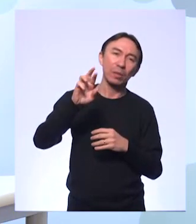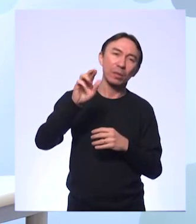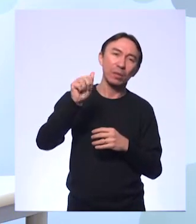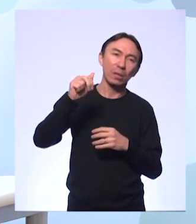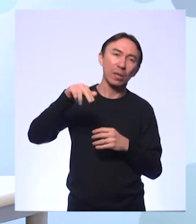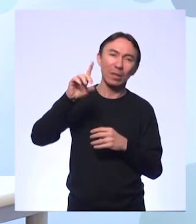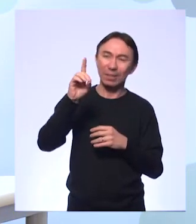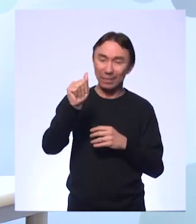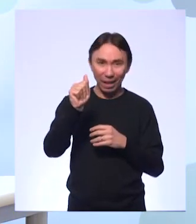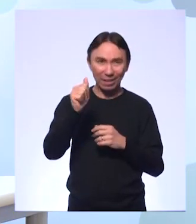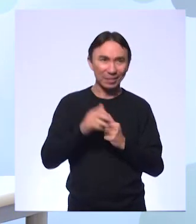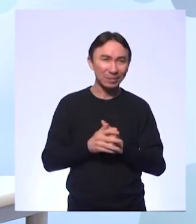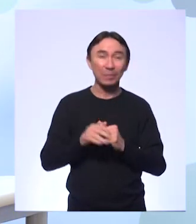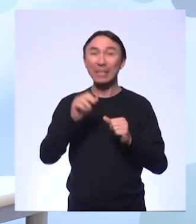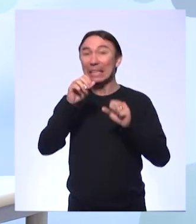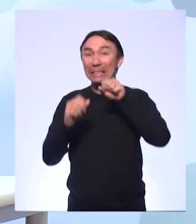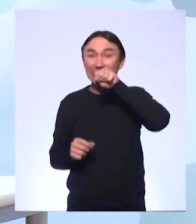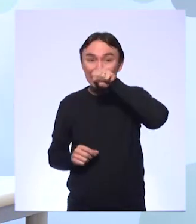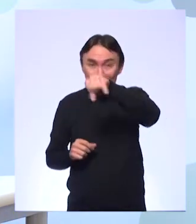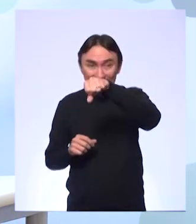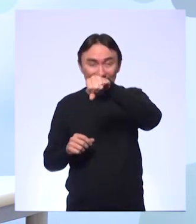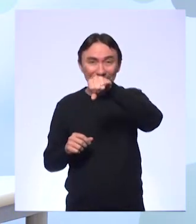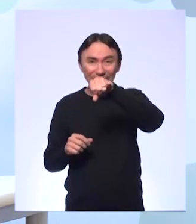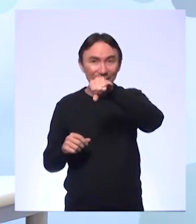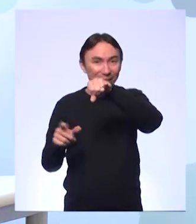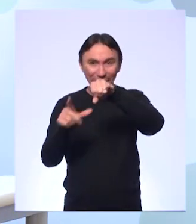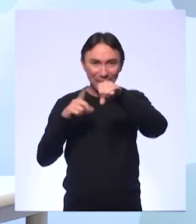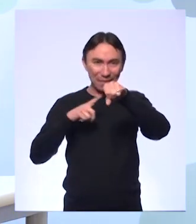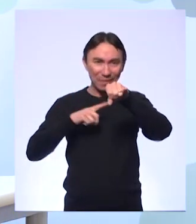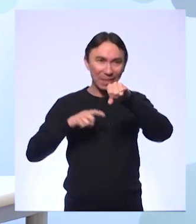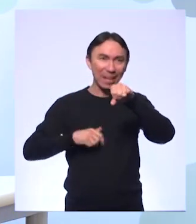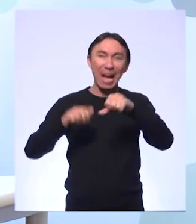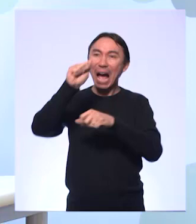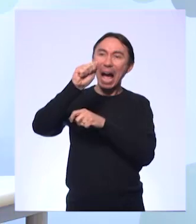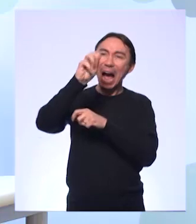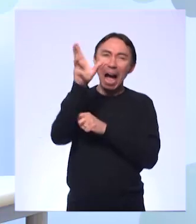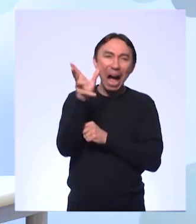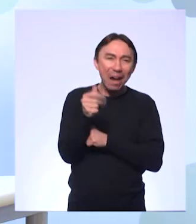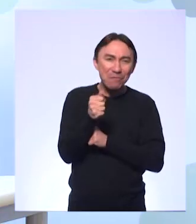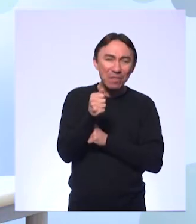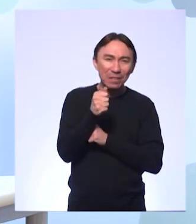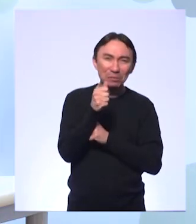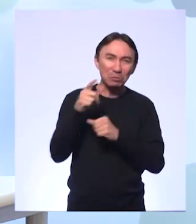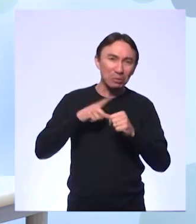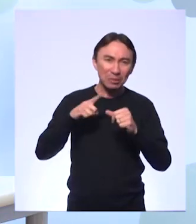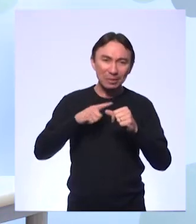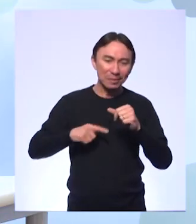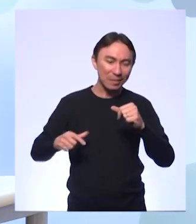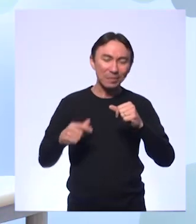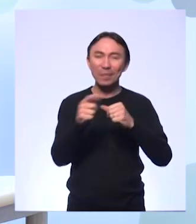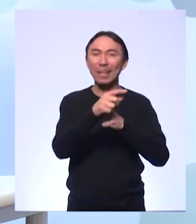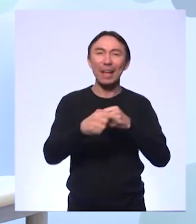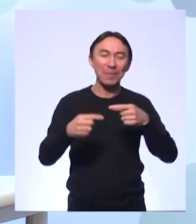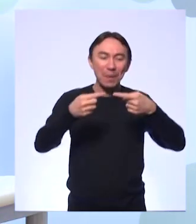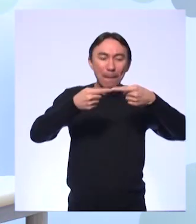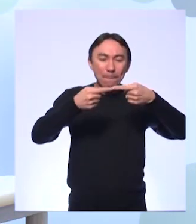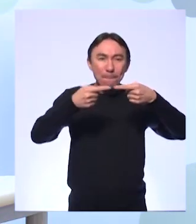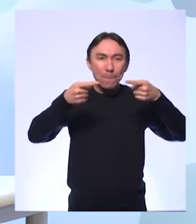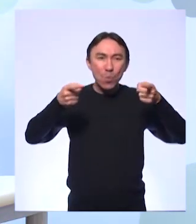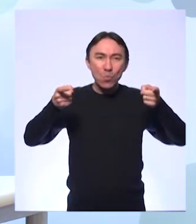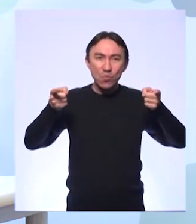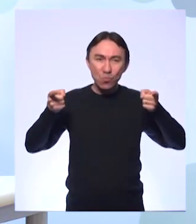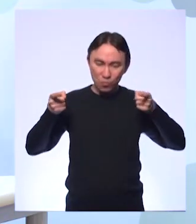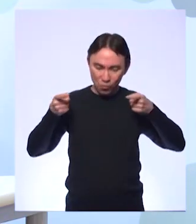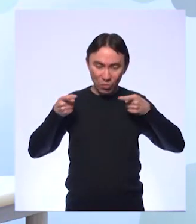na linha do Equador, dá a impressão que tudo é parecido, né? É espelhado, né? Indo da linha do Equador para o norte, indo da linha do Equador para o